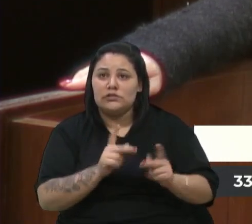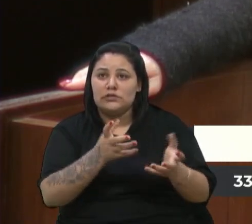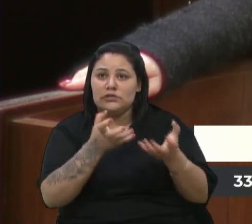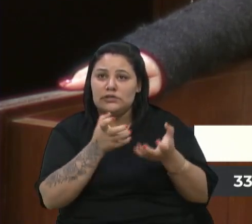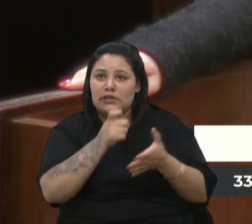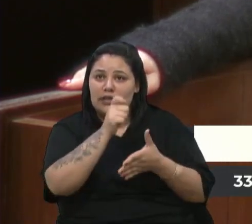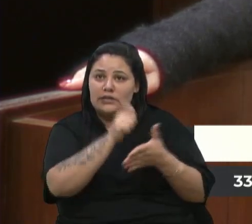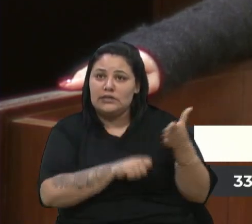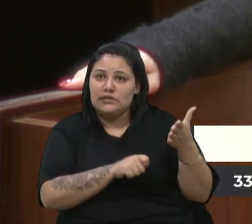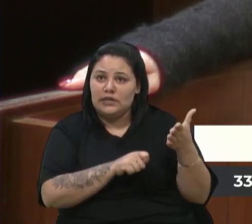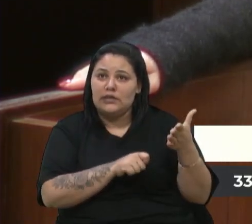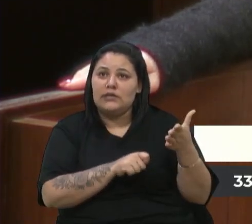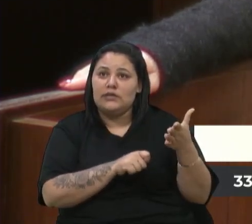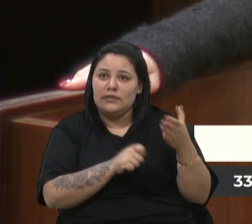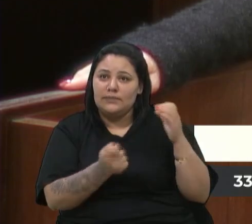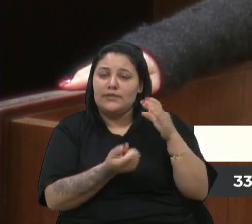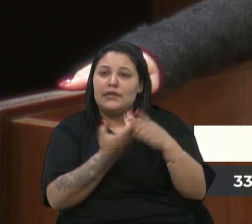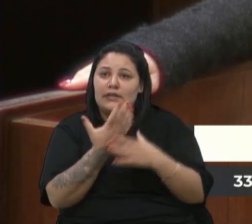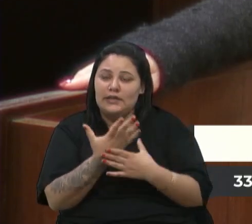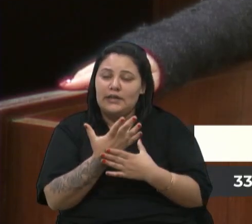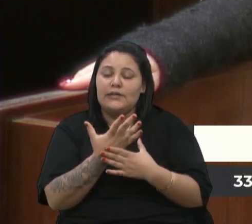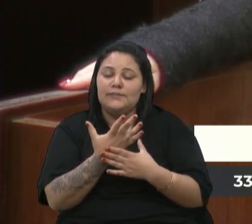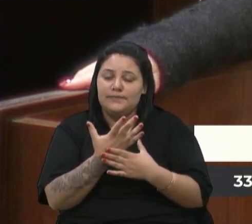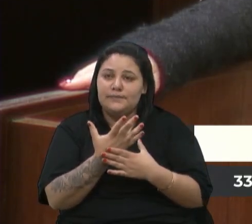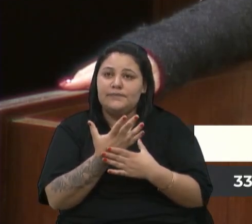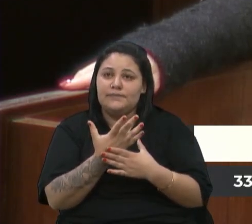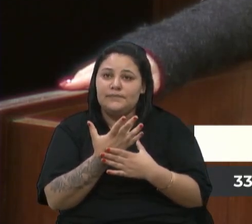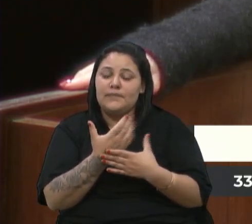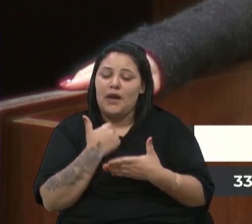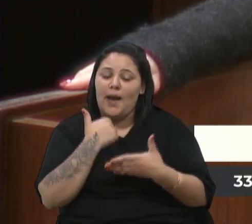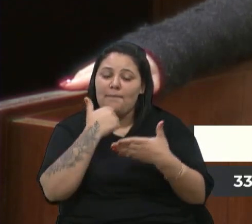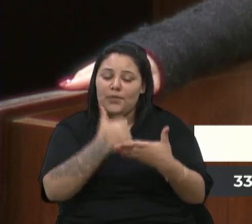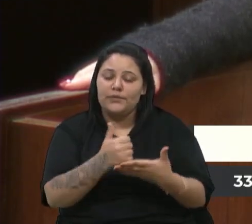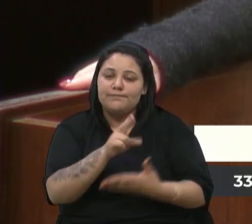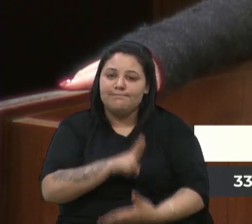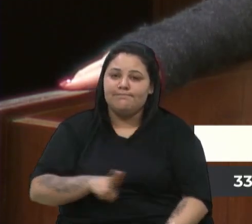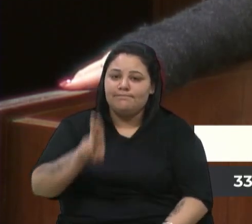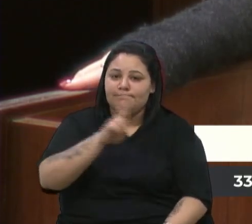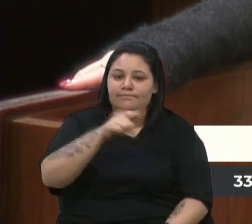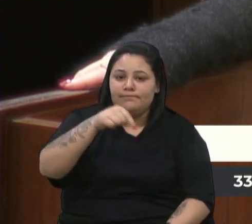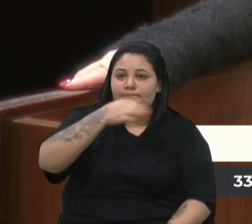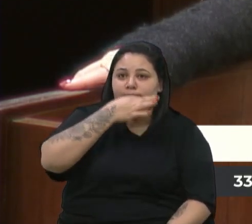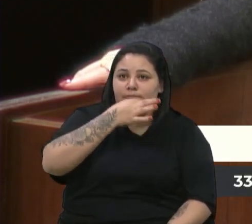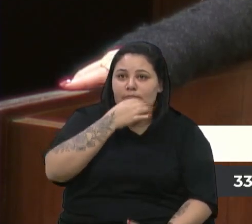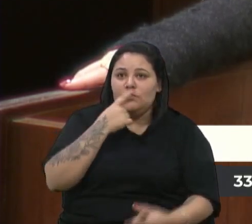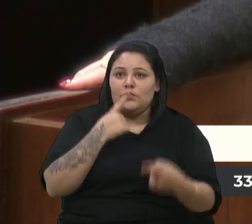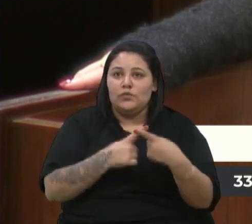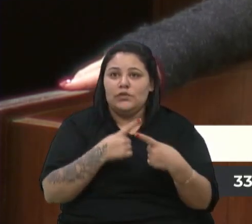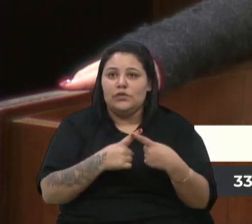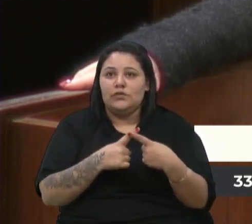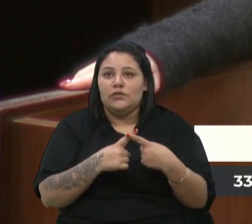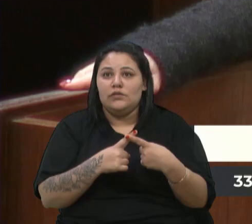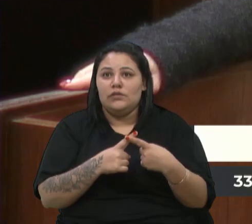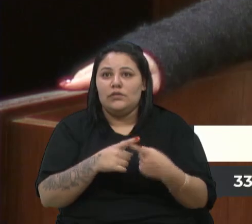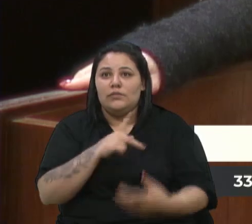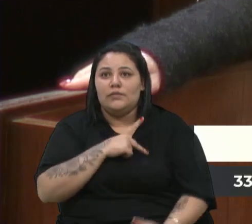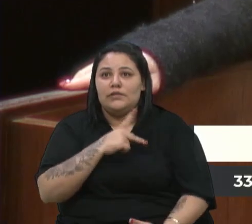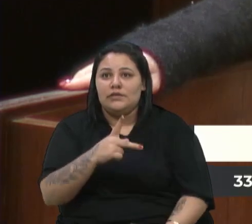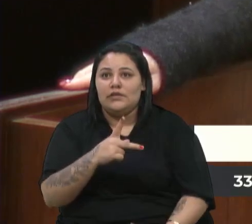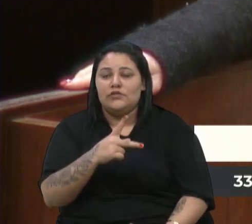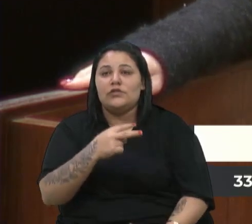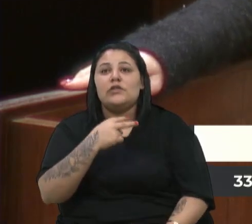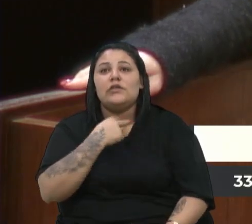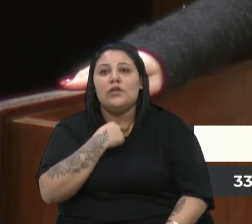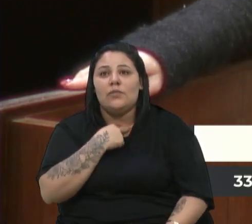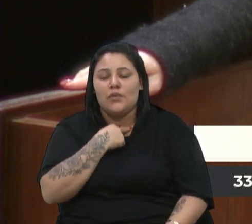dessa frente, nós entendemos que é necessário, porque, né, o presidente não pode assinar, porque se